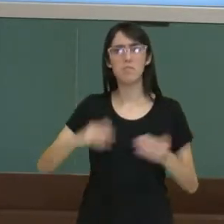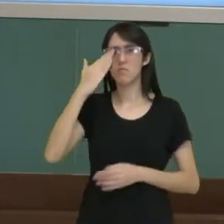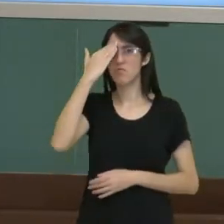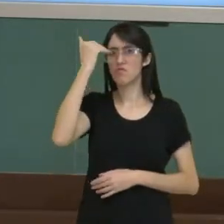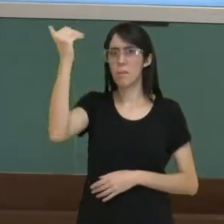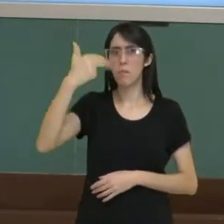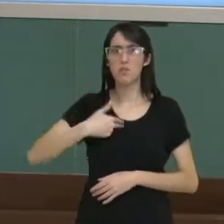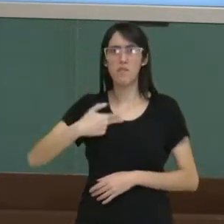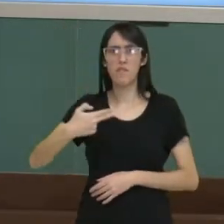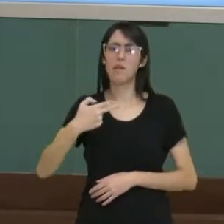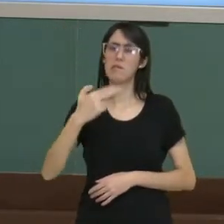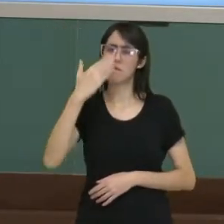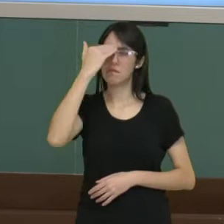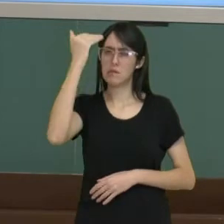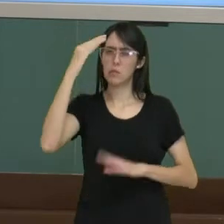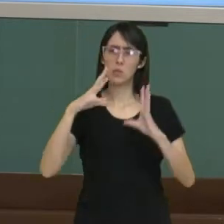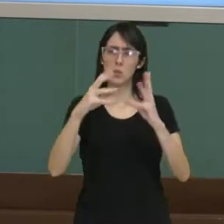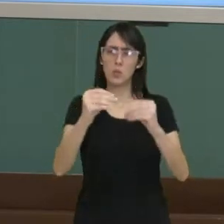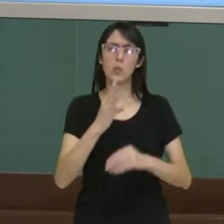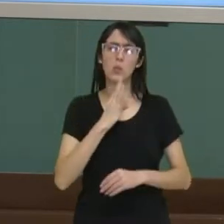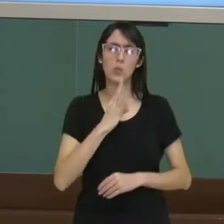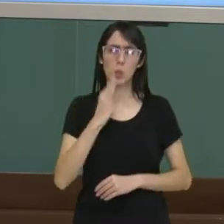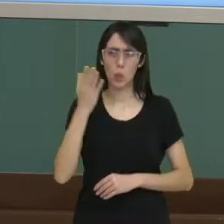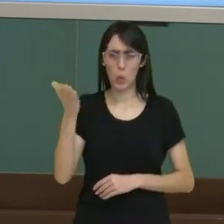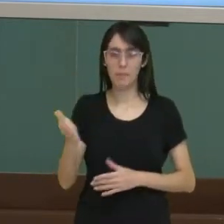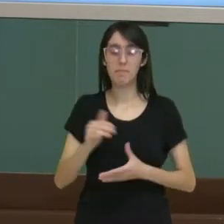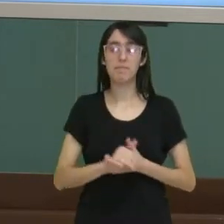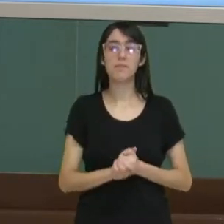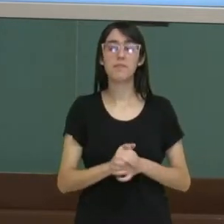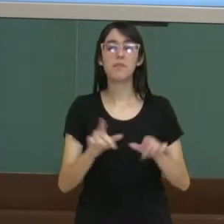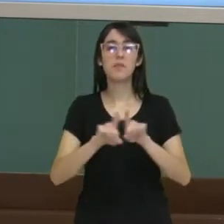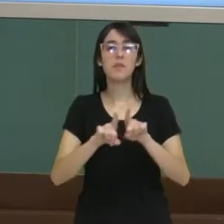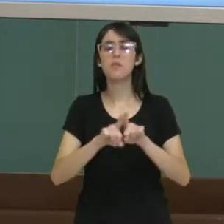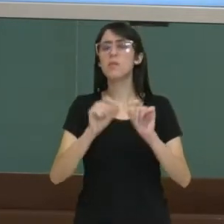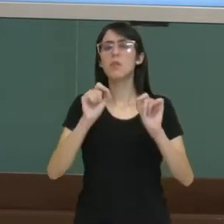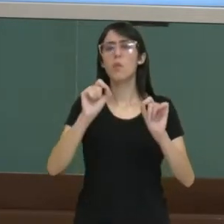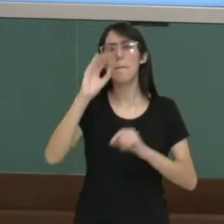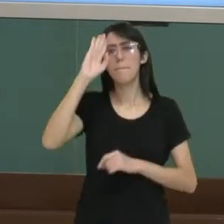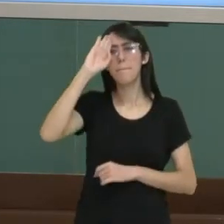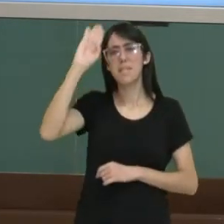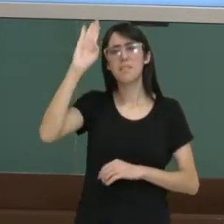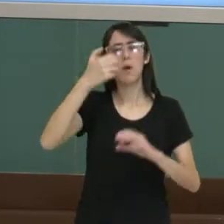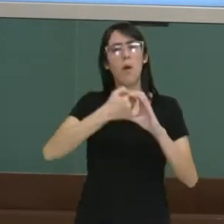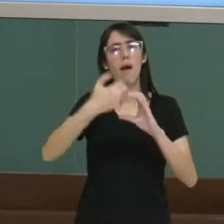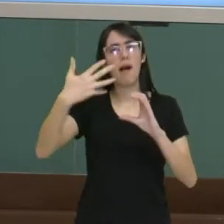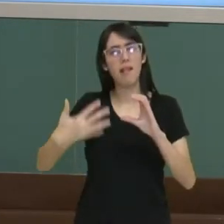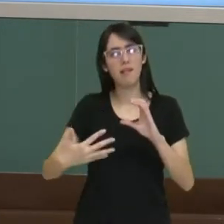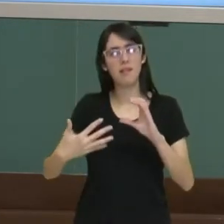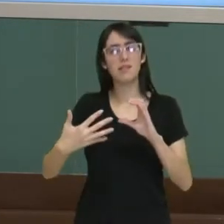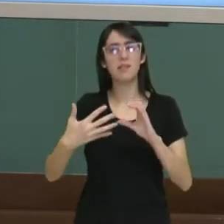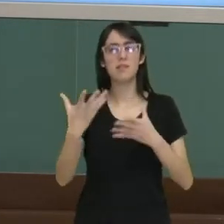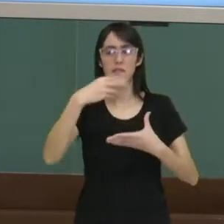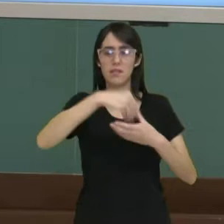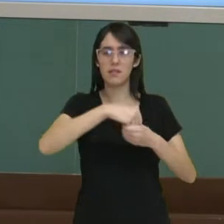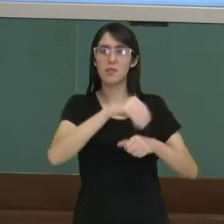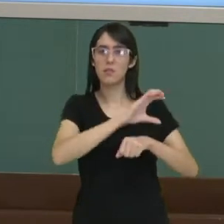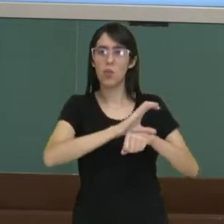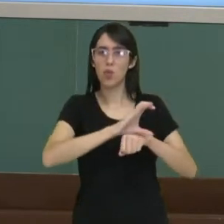famoso da história nacional, o tal do Getúlio Vargas? E quais as principais características da Constituição de